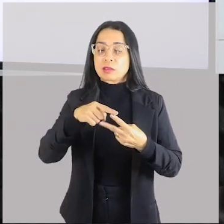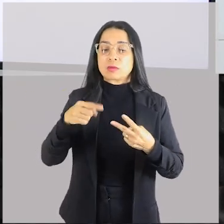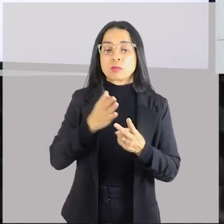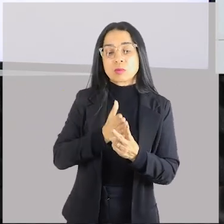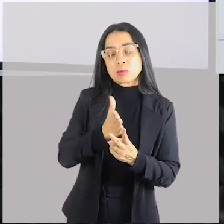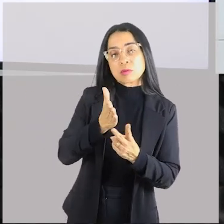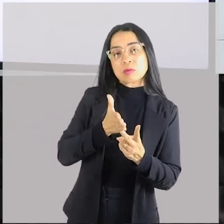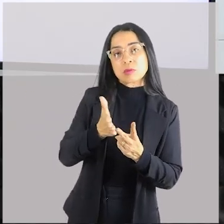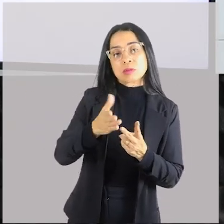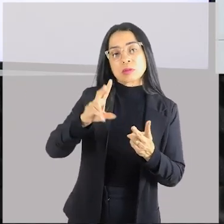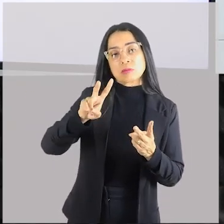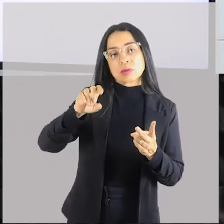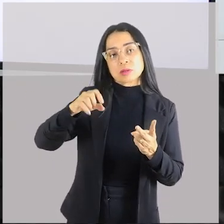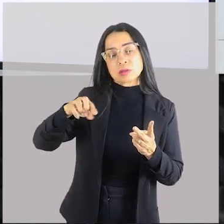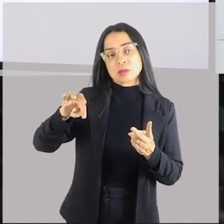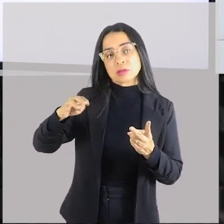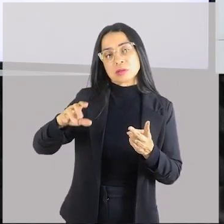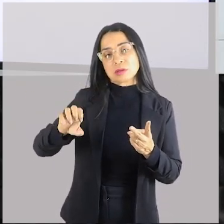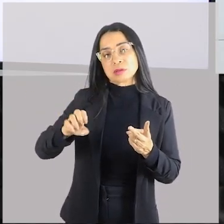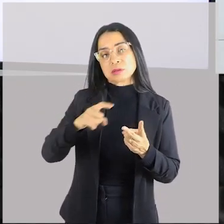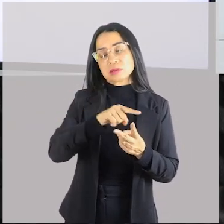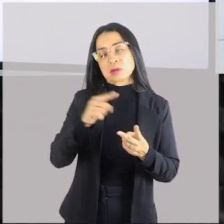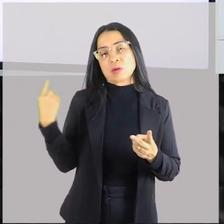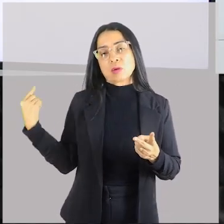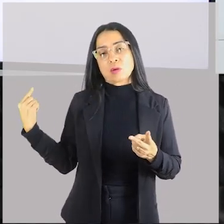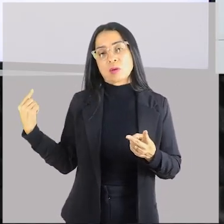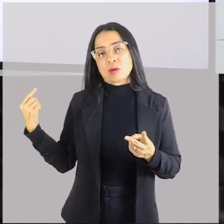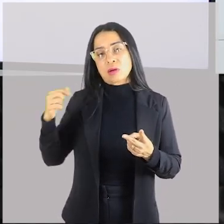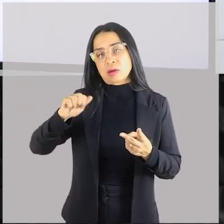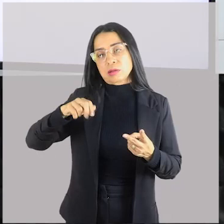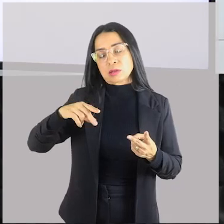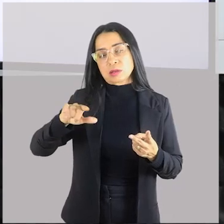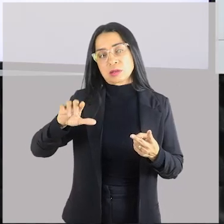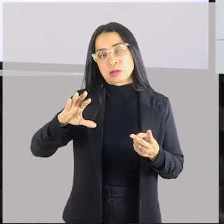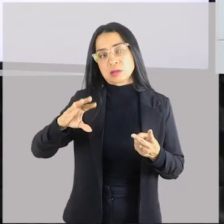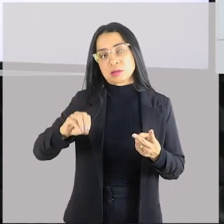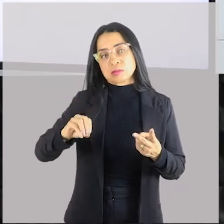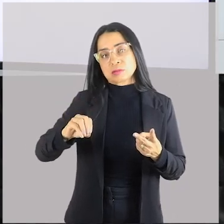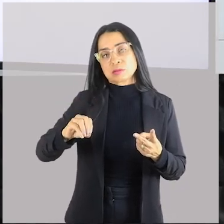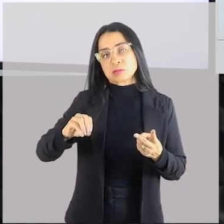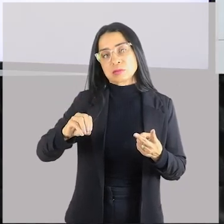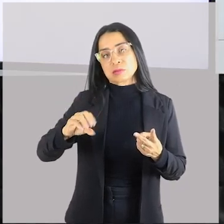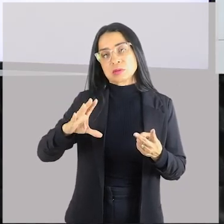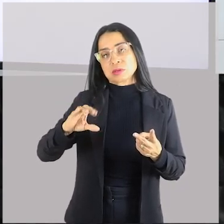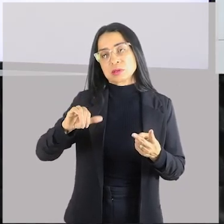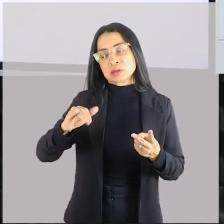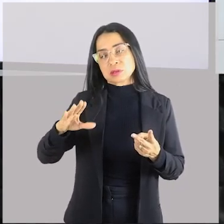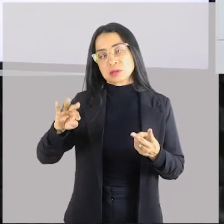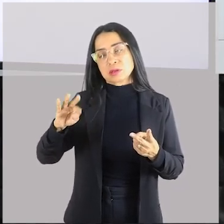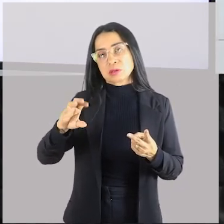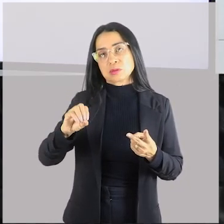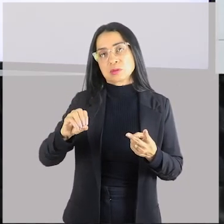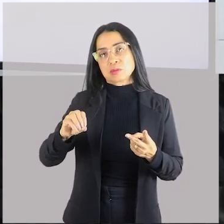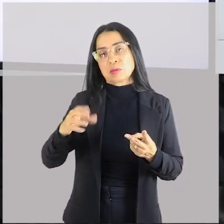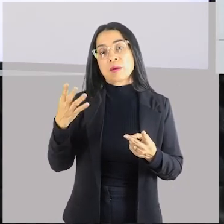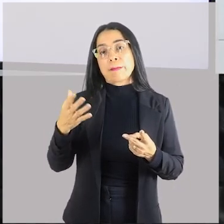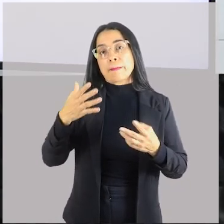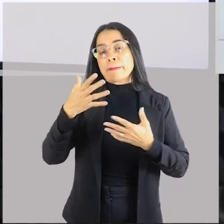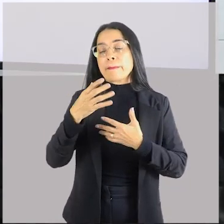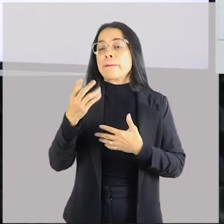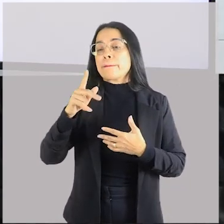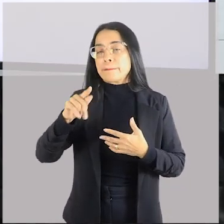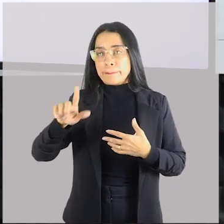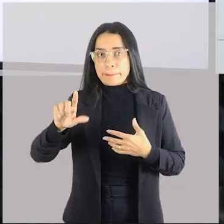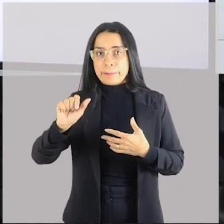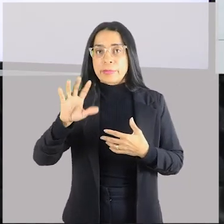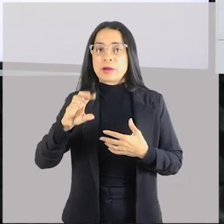analítico e o sintético já Pablo Picasso por sua vez ele passa na obra dele por três fases a fase Azul a fase rosa e